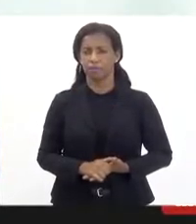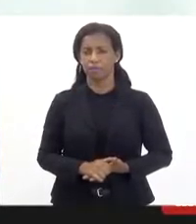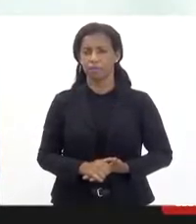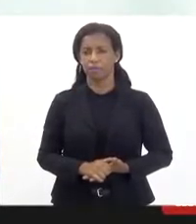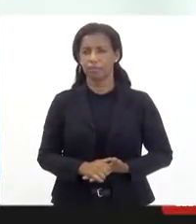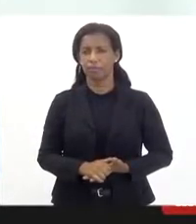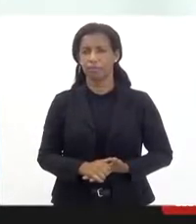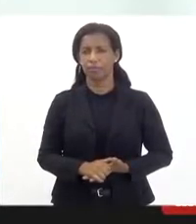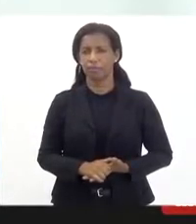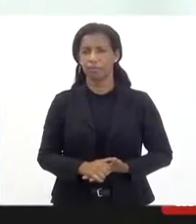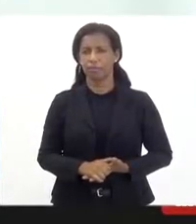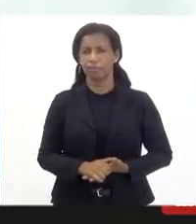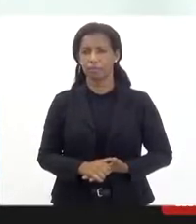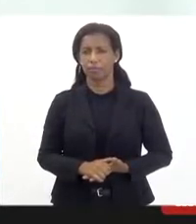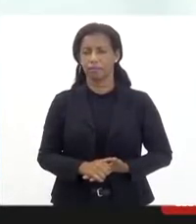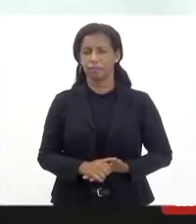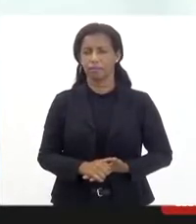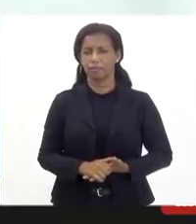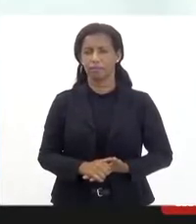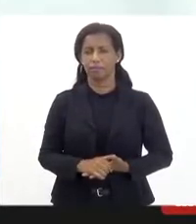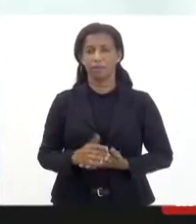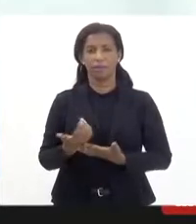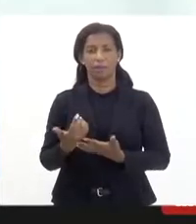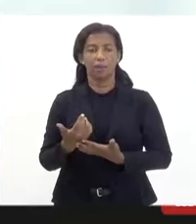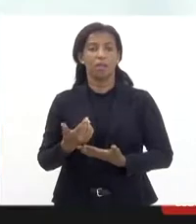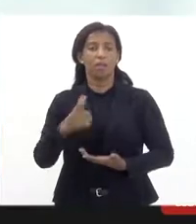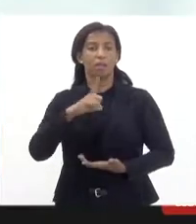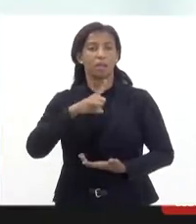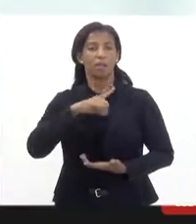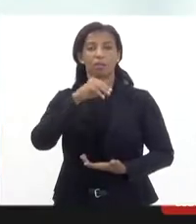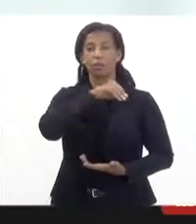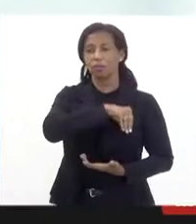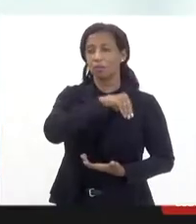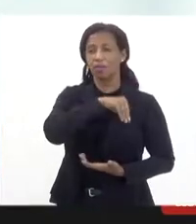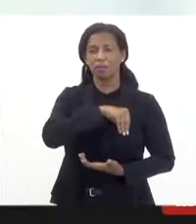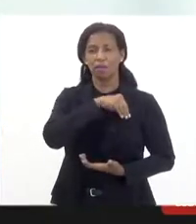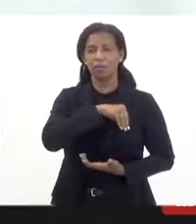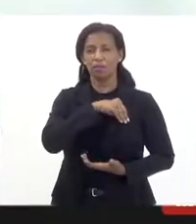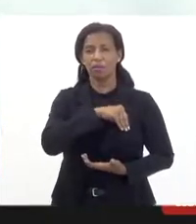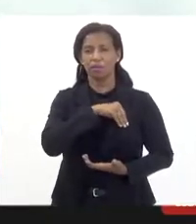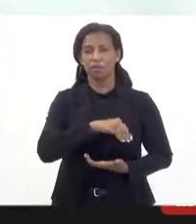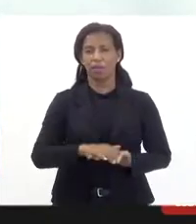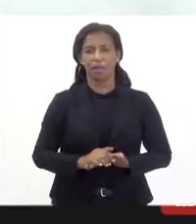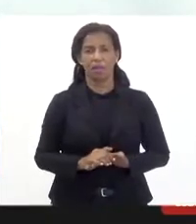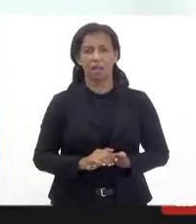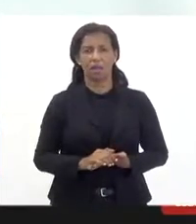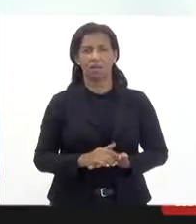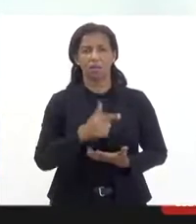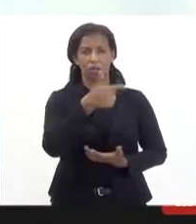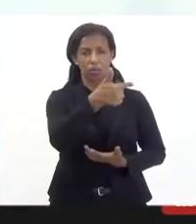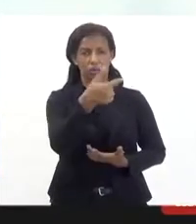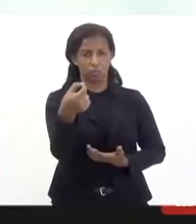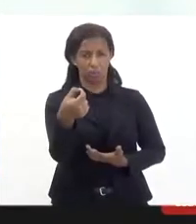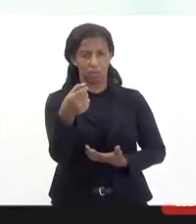Filhas. Renda familiar inferior a